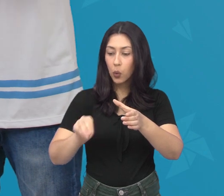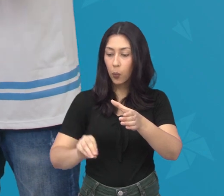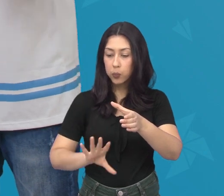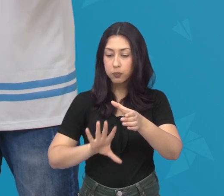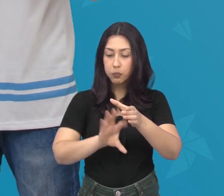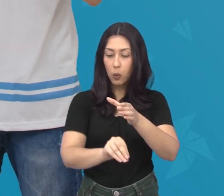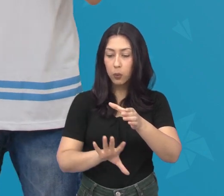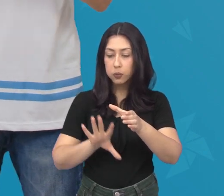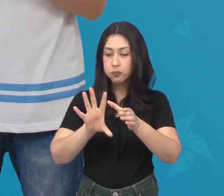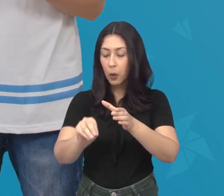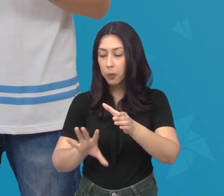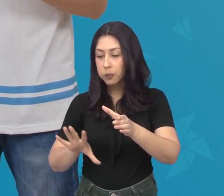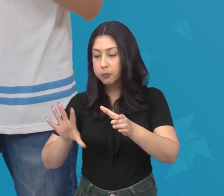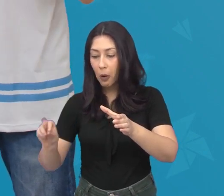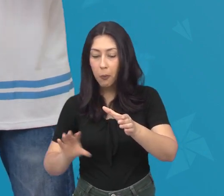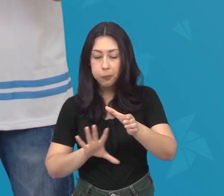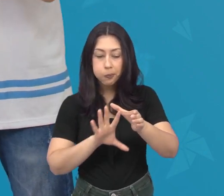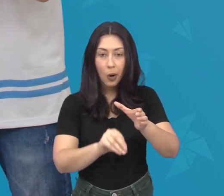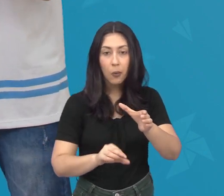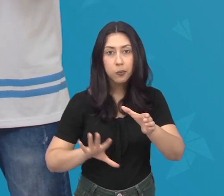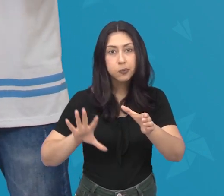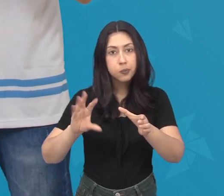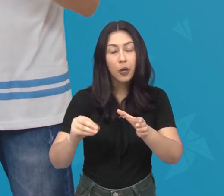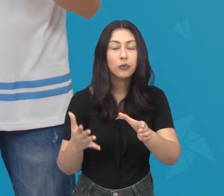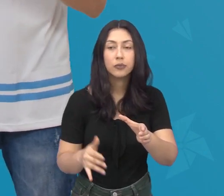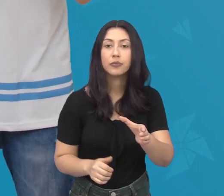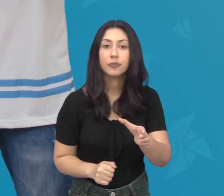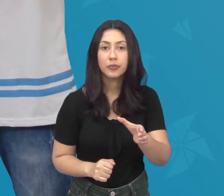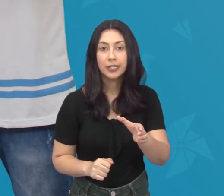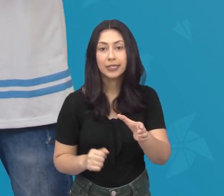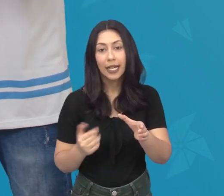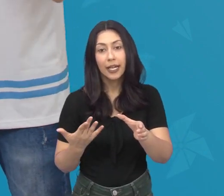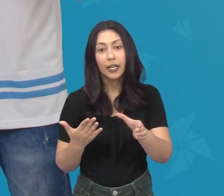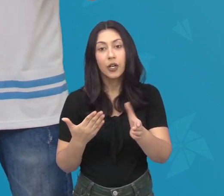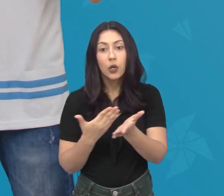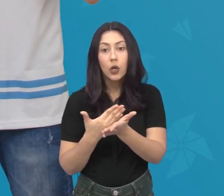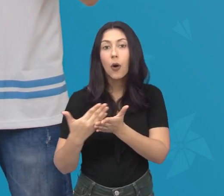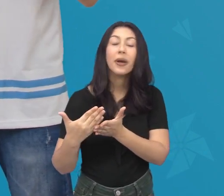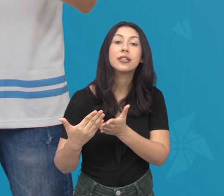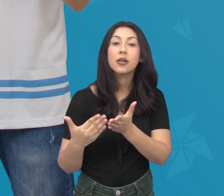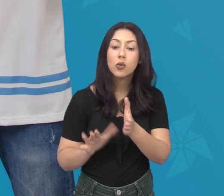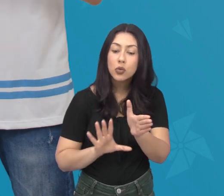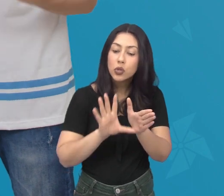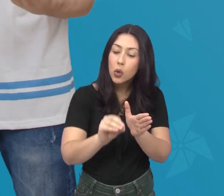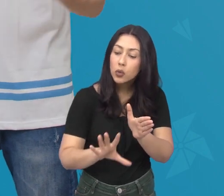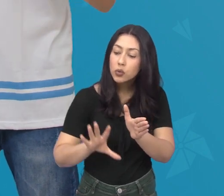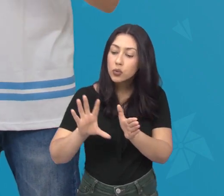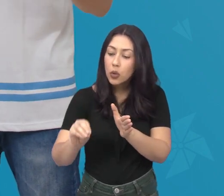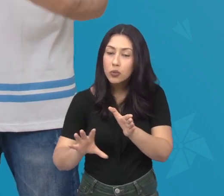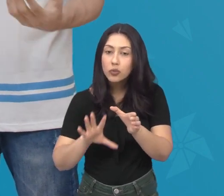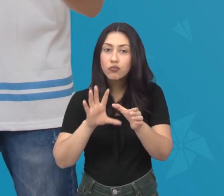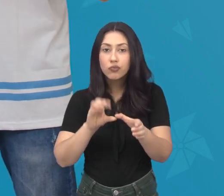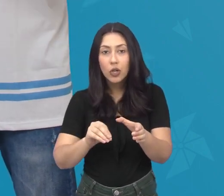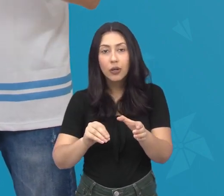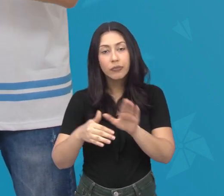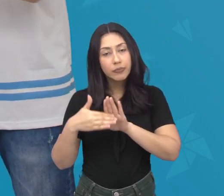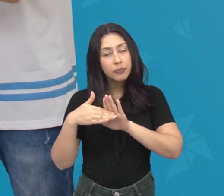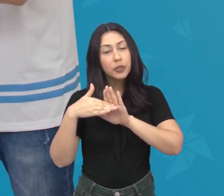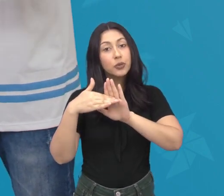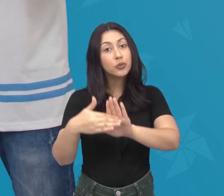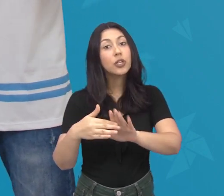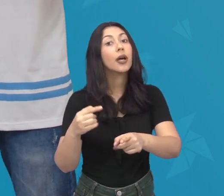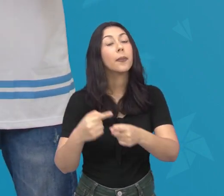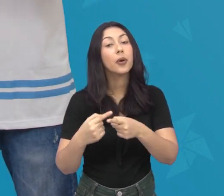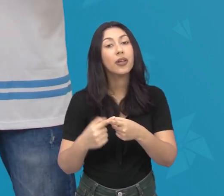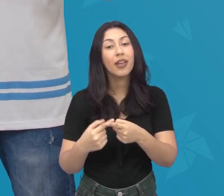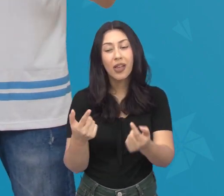poluentes que estão ali. Muitos desses organismos, bactérias, por exemplo, atuam de uma maneira benéfica para a nossa sociedade, né, para a humanidade, que